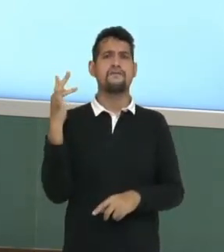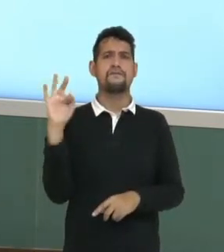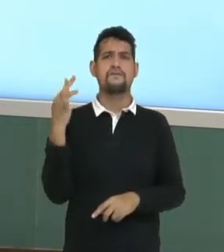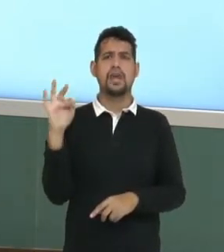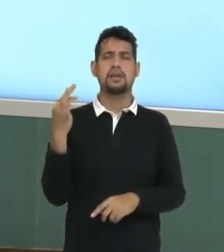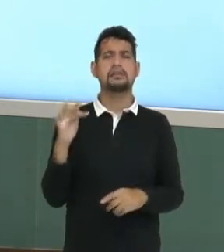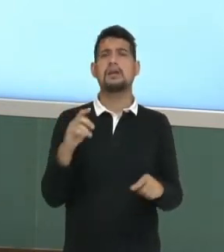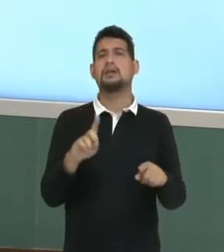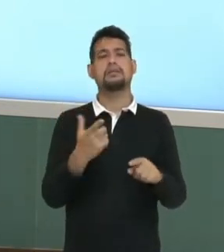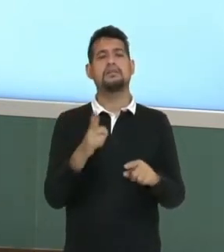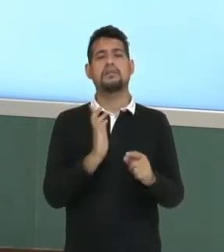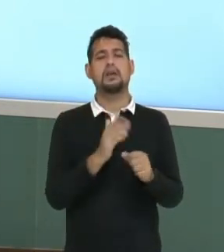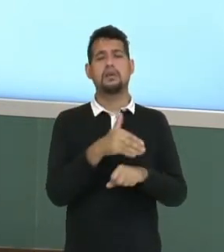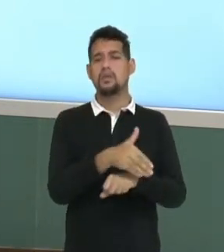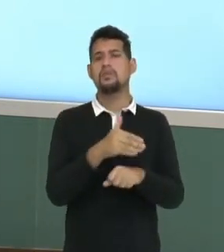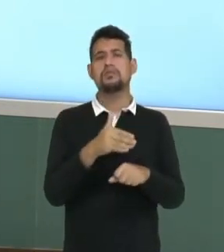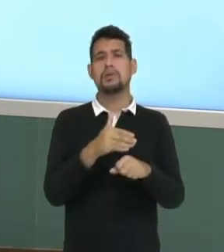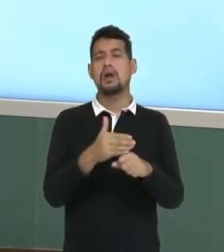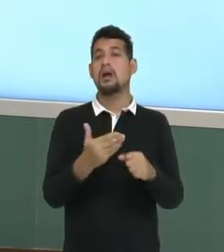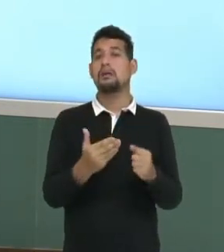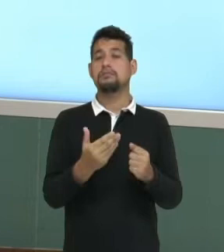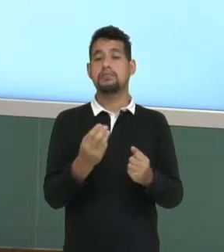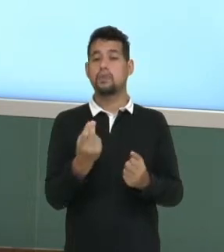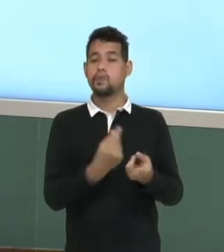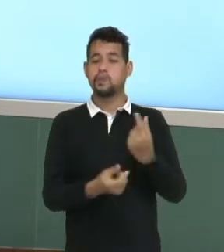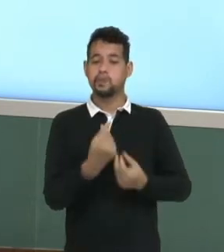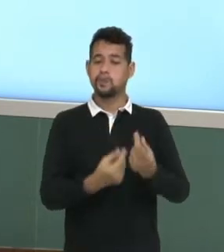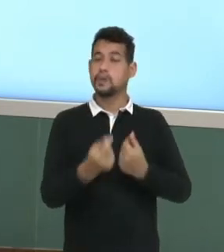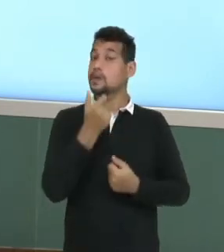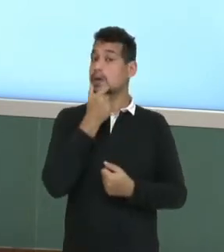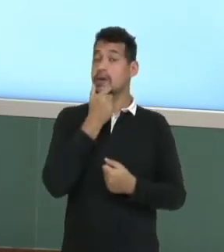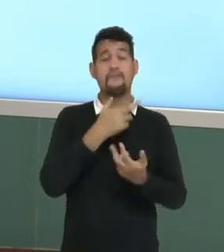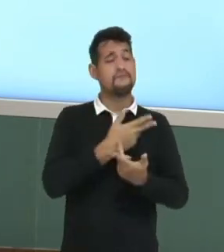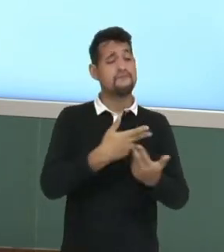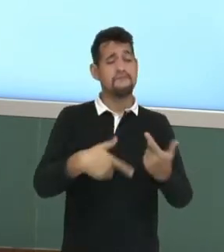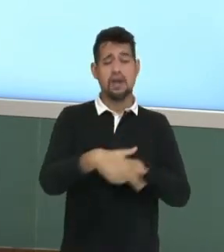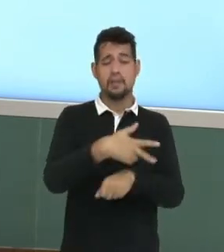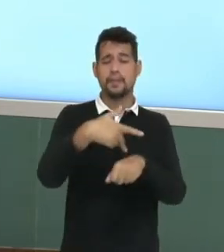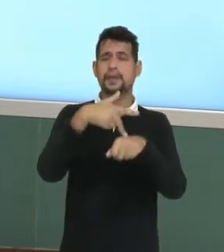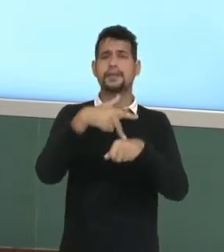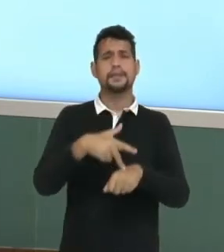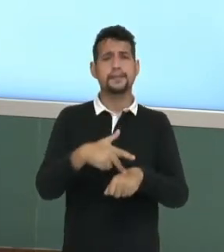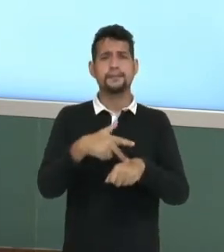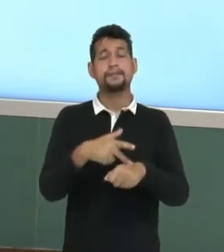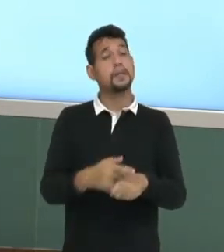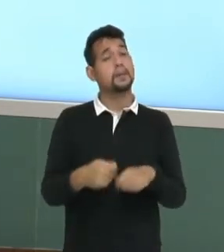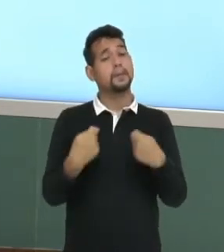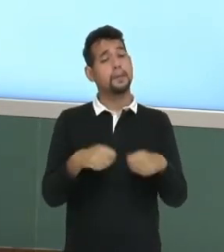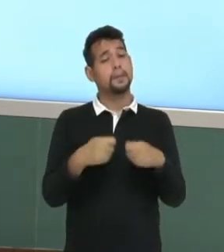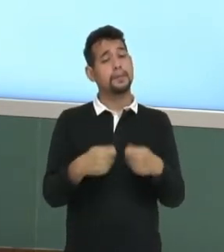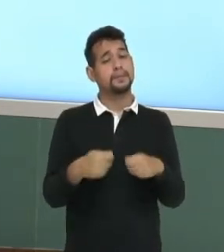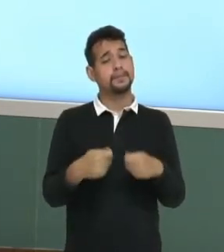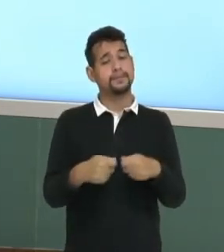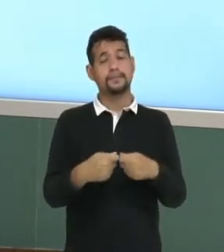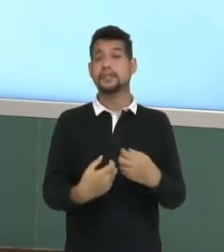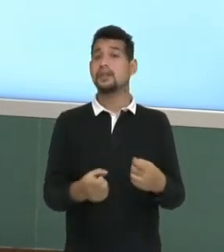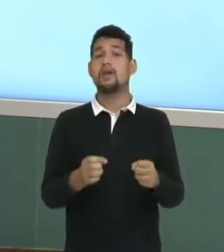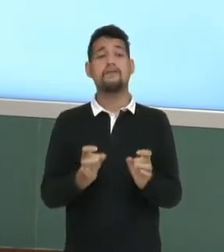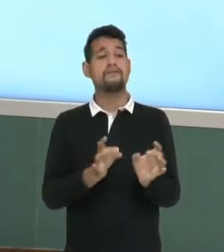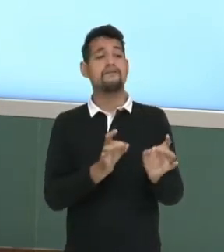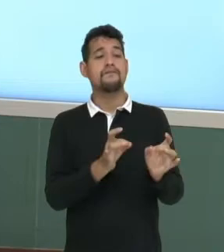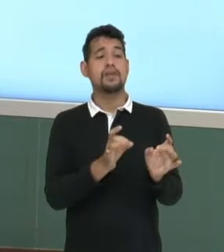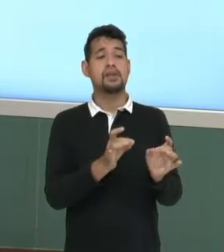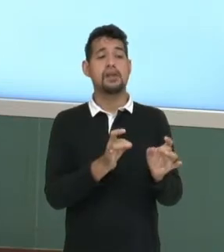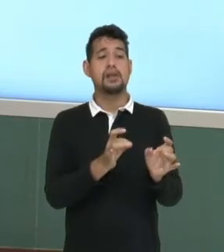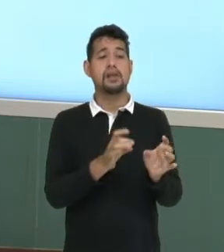esse espaço geoeconômico da Inglaterra, muitos países que dependiam do comércio com a Inglaterra furam um